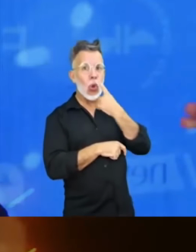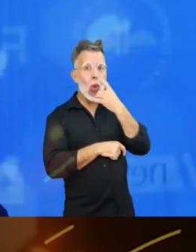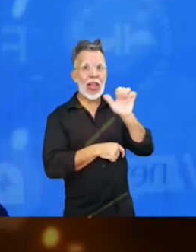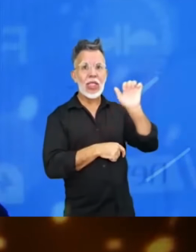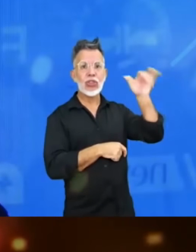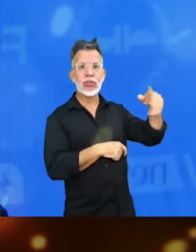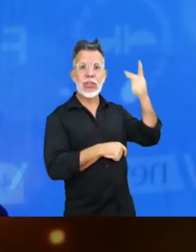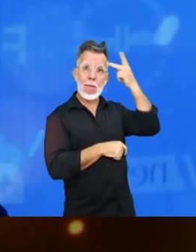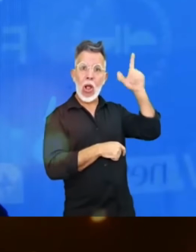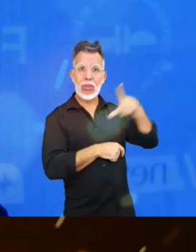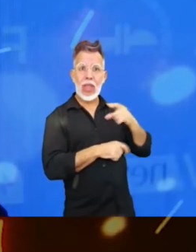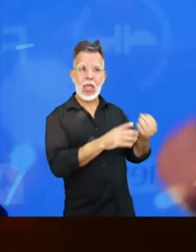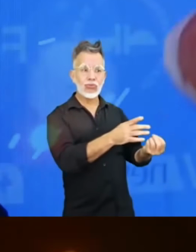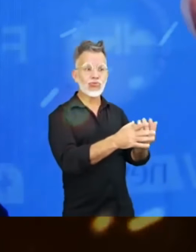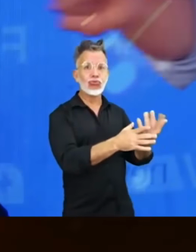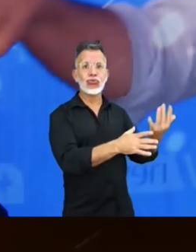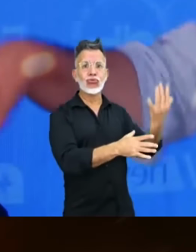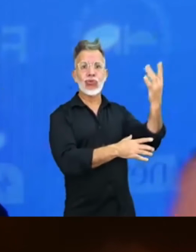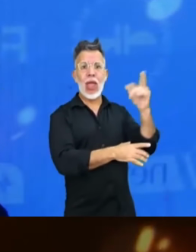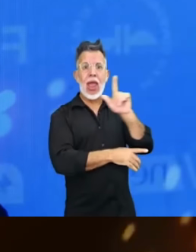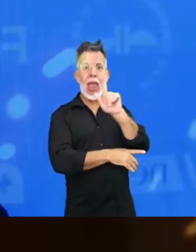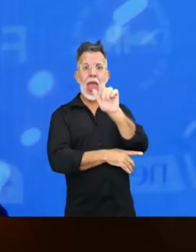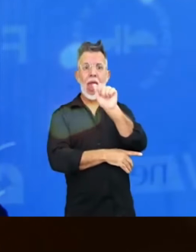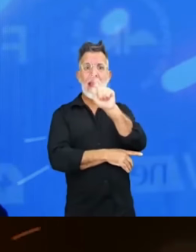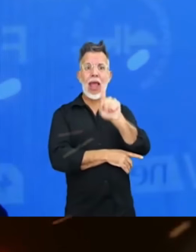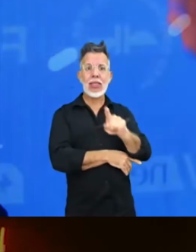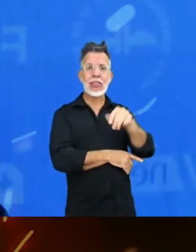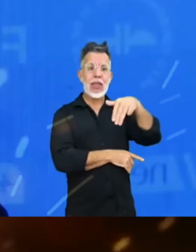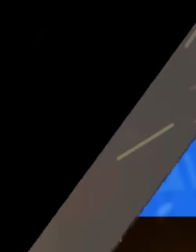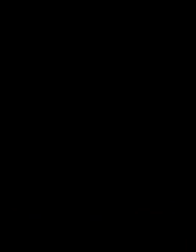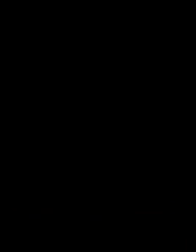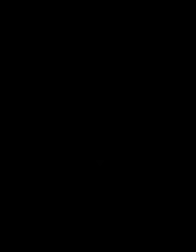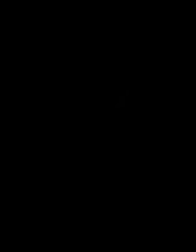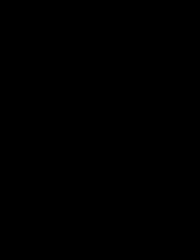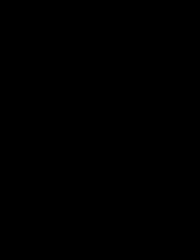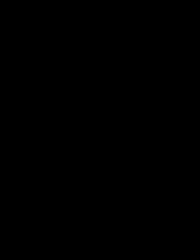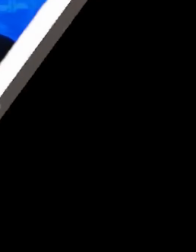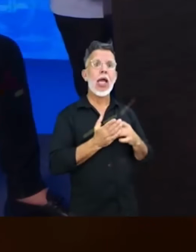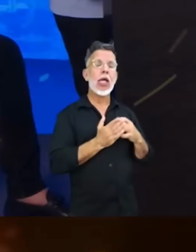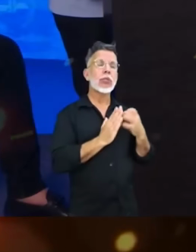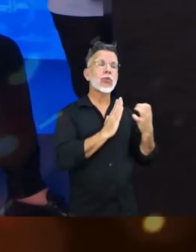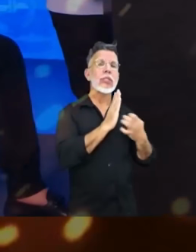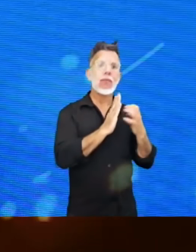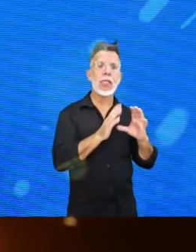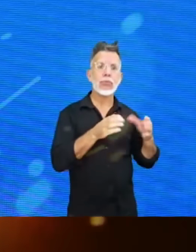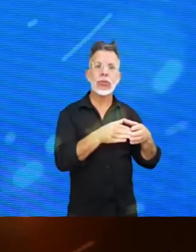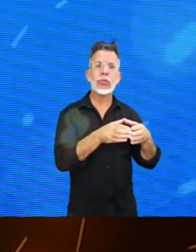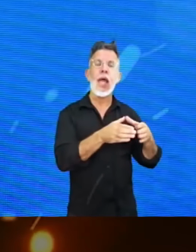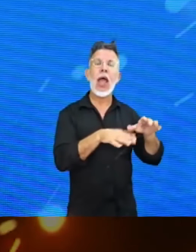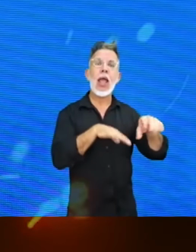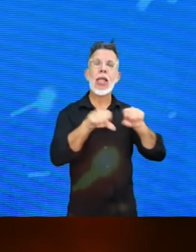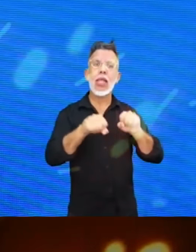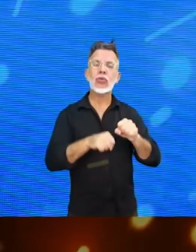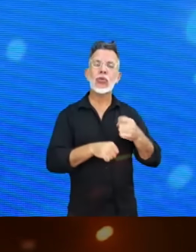danosos pro efeito estufa então eu vou universalizar a coleta seletiva parar de enterrar lixo na verdade o bolos do vai ô desculpa é